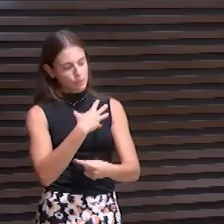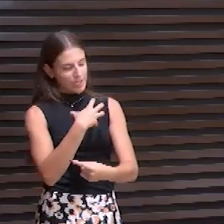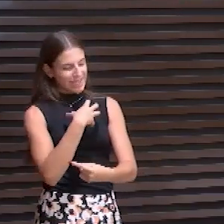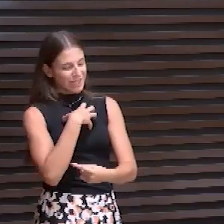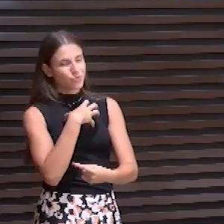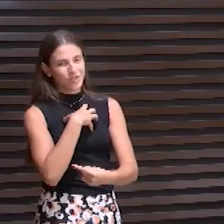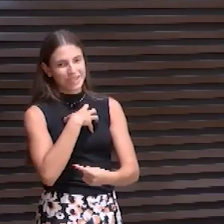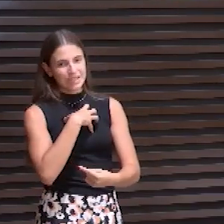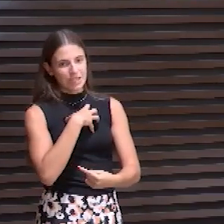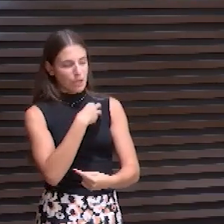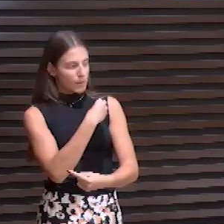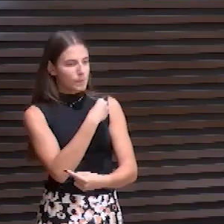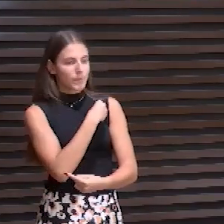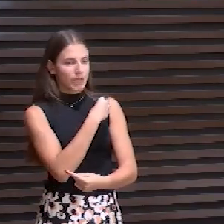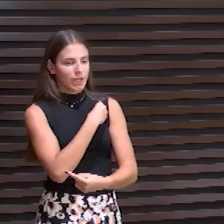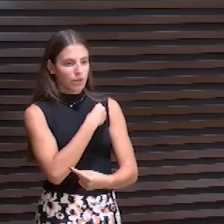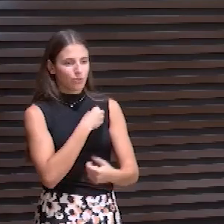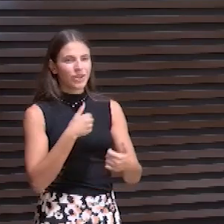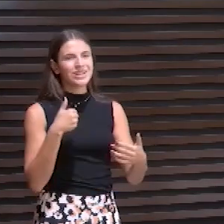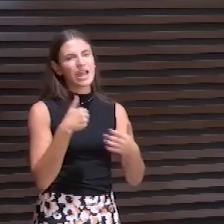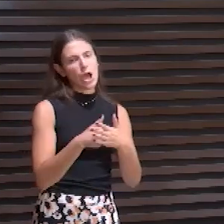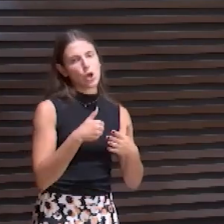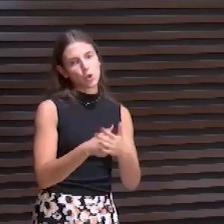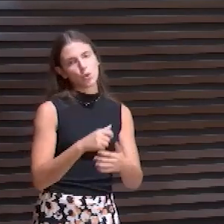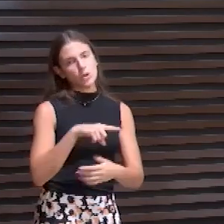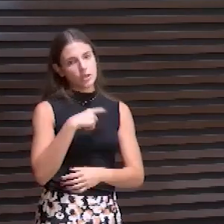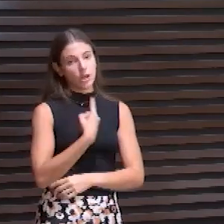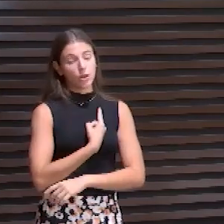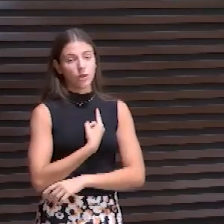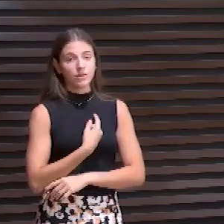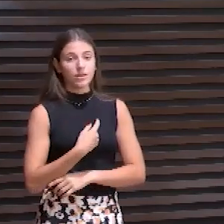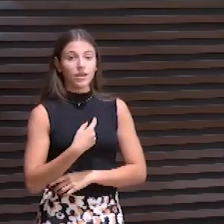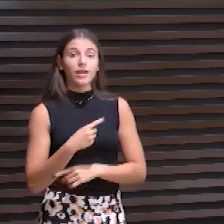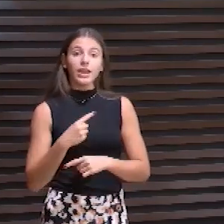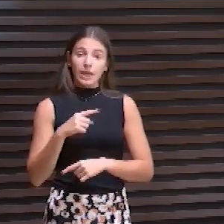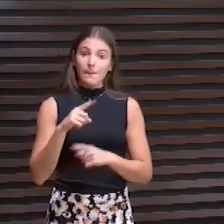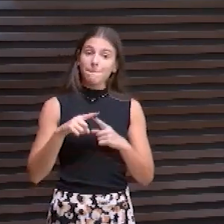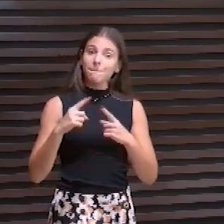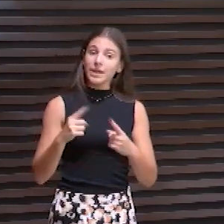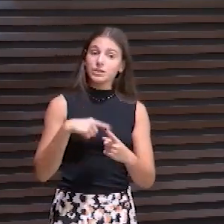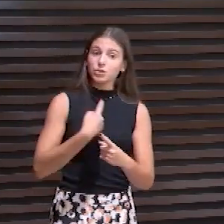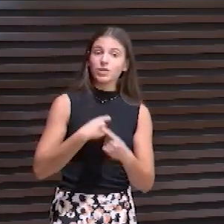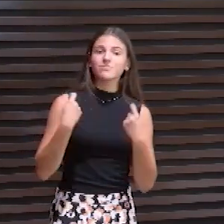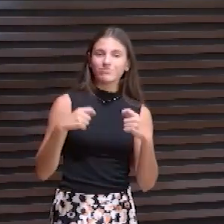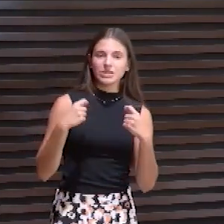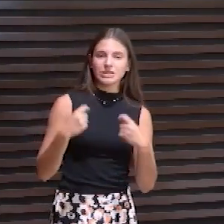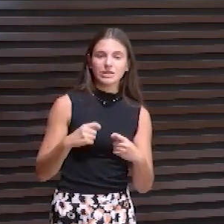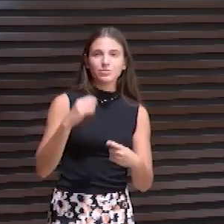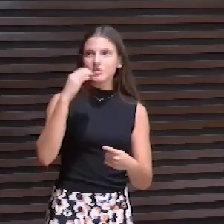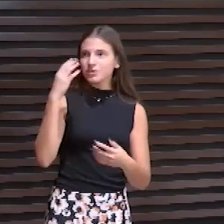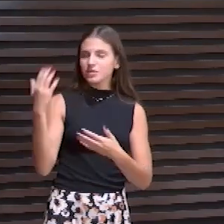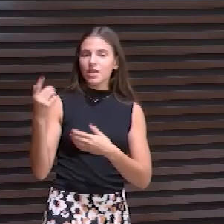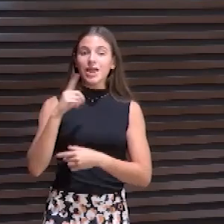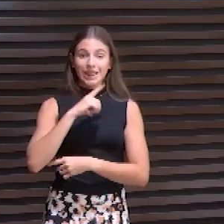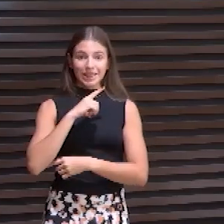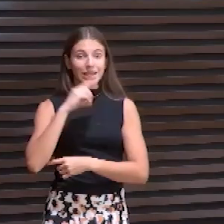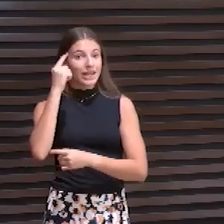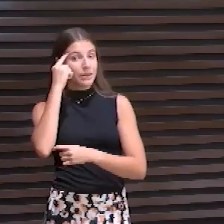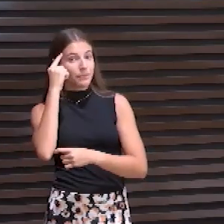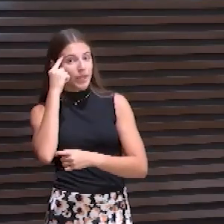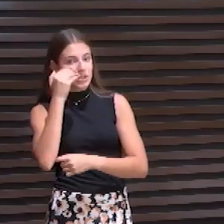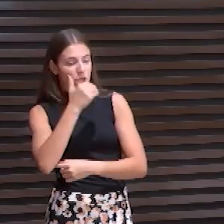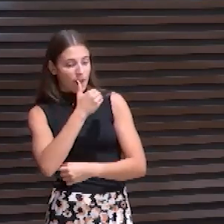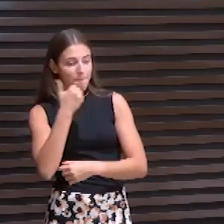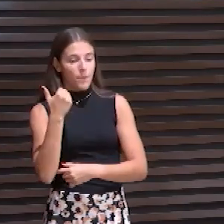luta conosco. E que nós devemos levar o morrer de Cristo todos os dias. E essa natureza